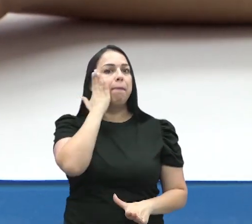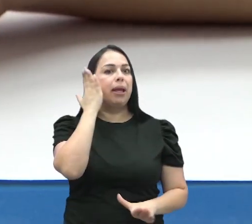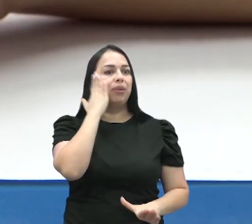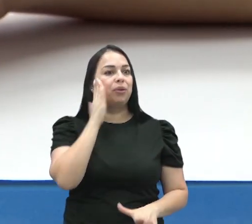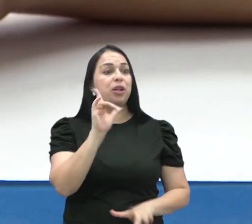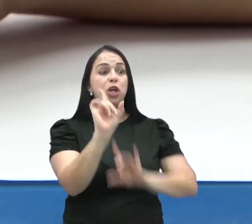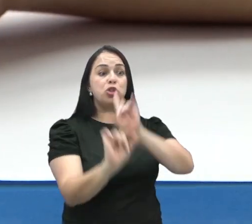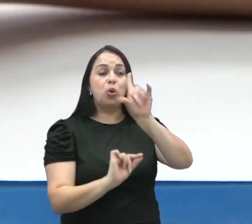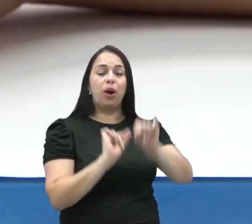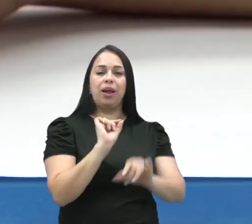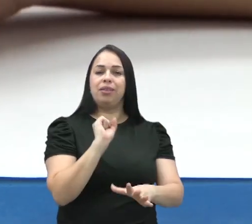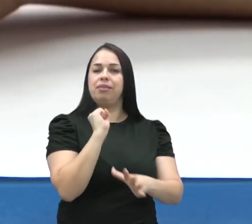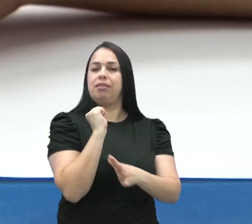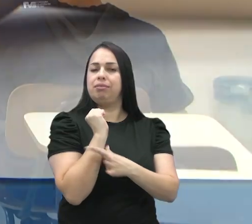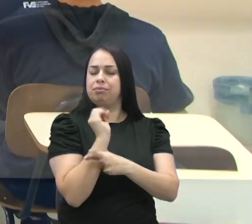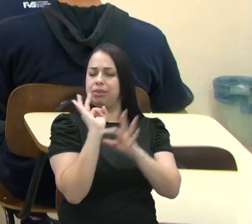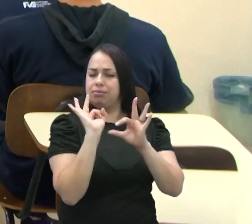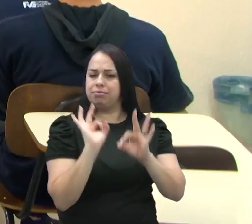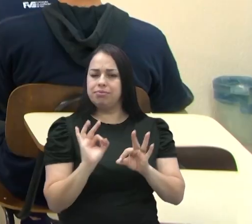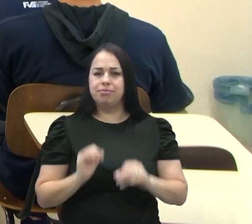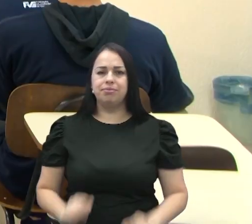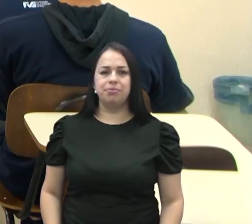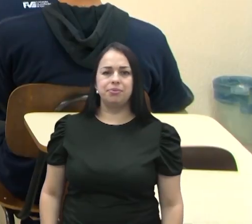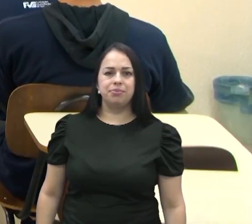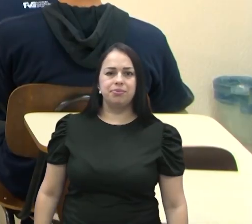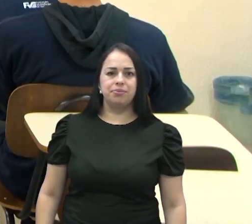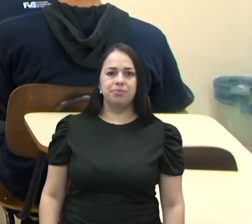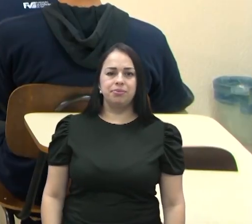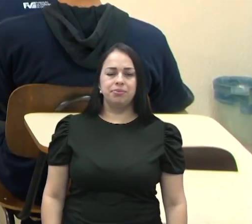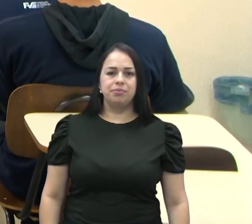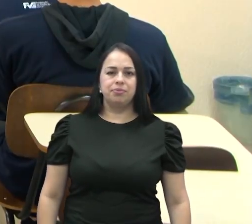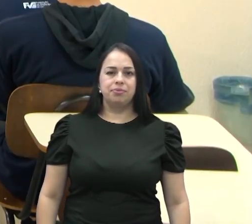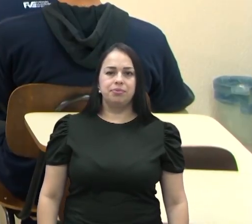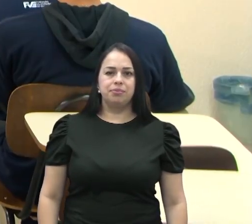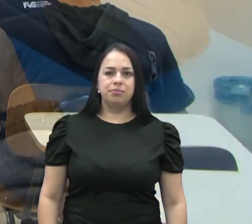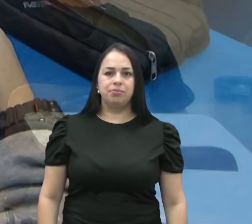segurança, com destreza.